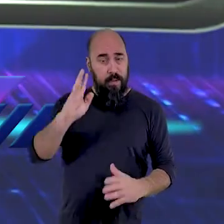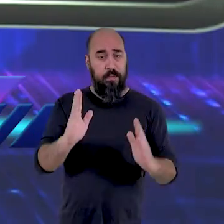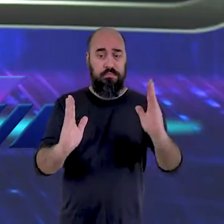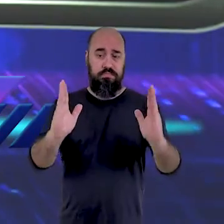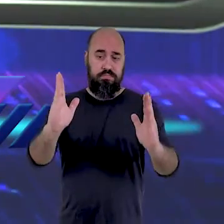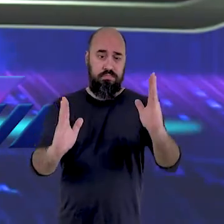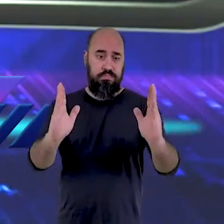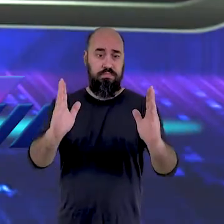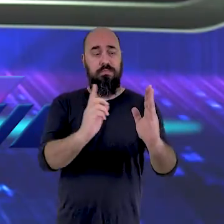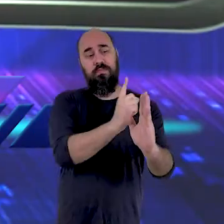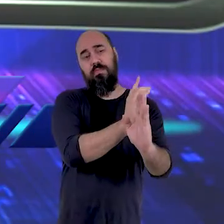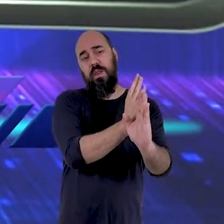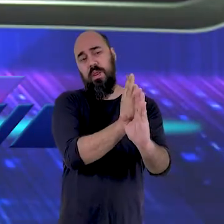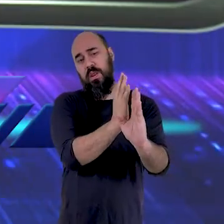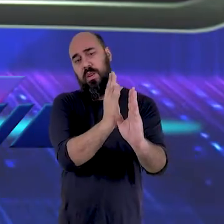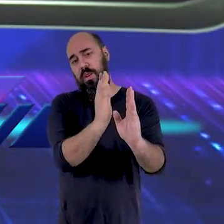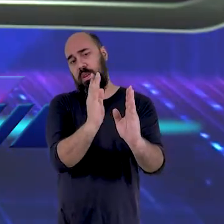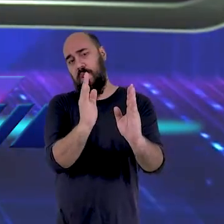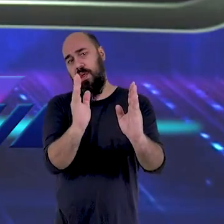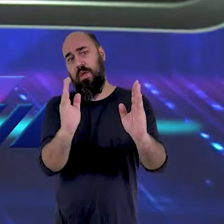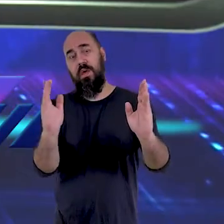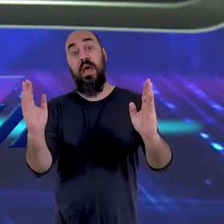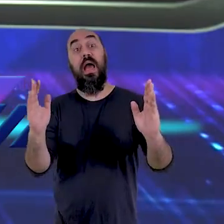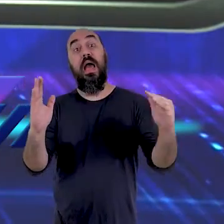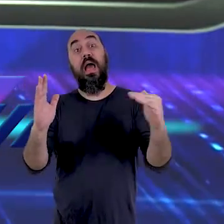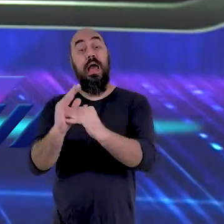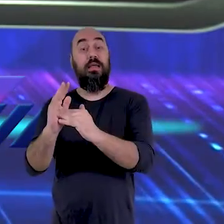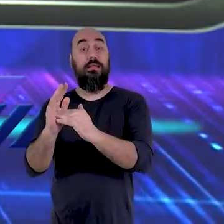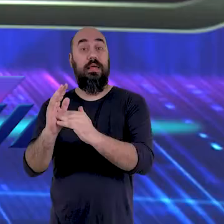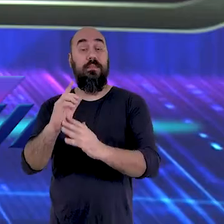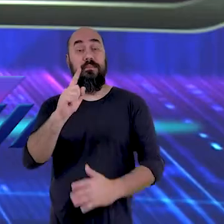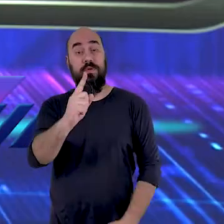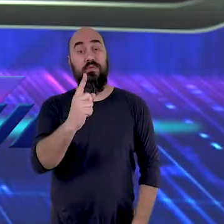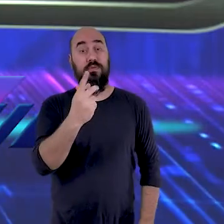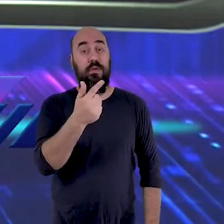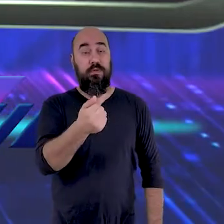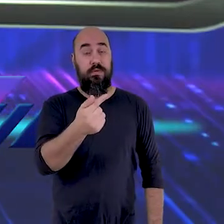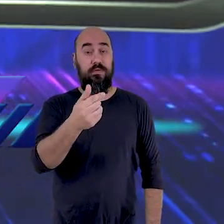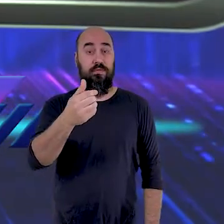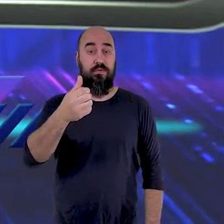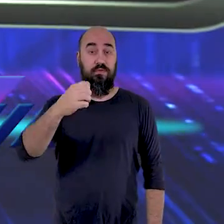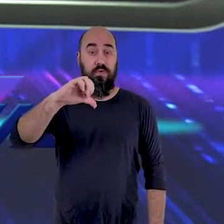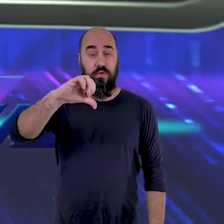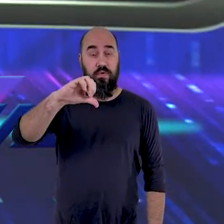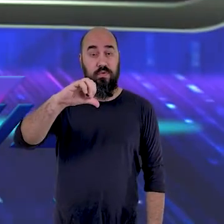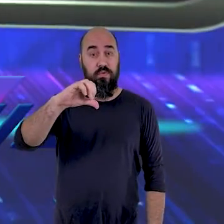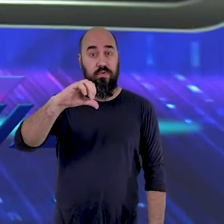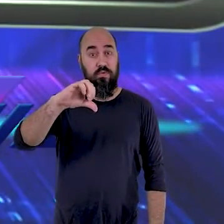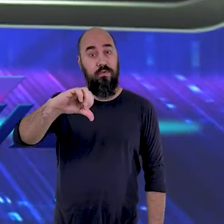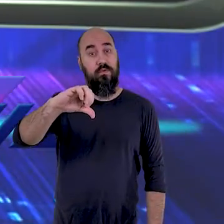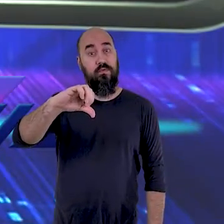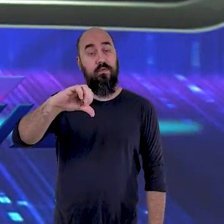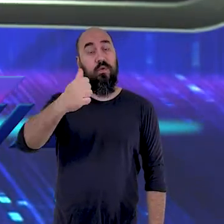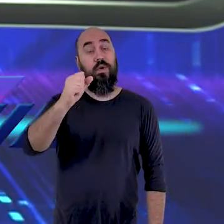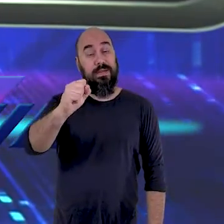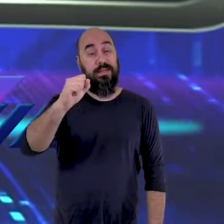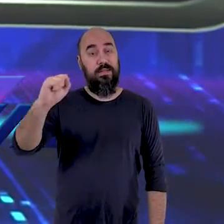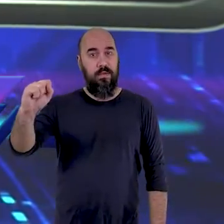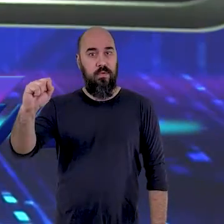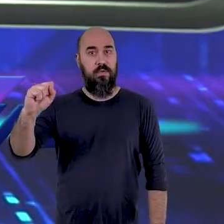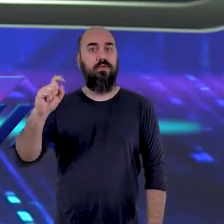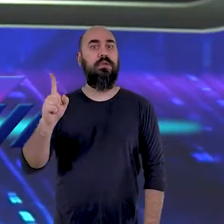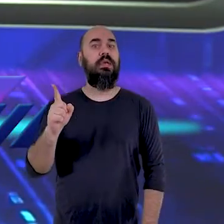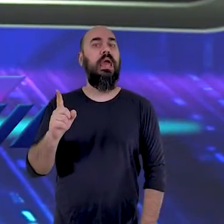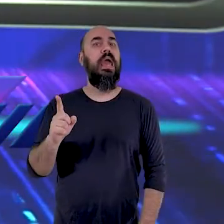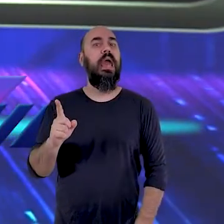até 1798, quando o Papa Pio VI foi preso por Berthier, a mando de Napoleão, e acaba esse